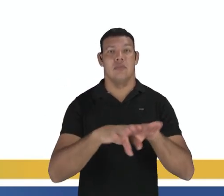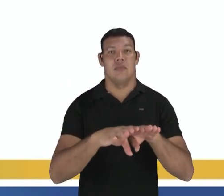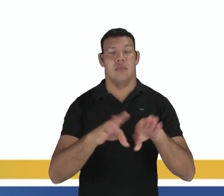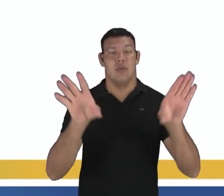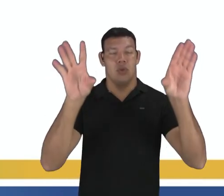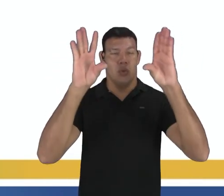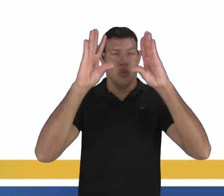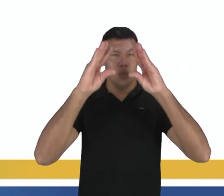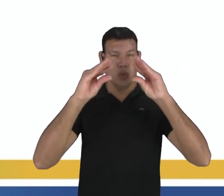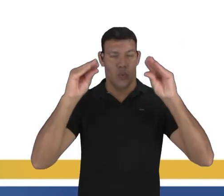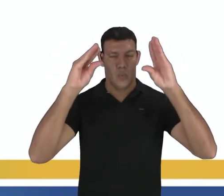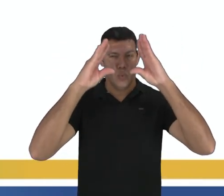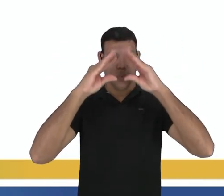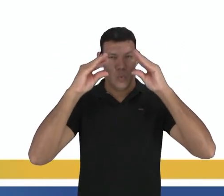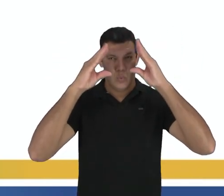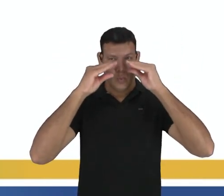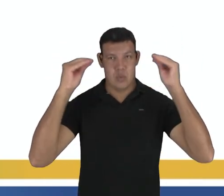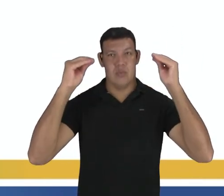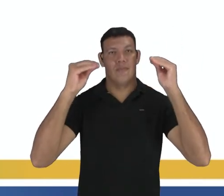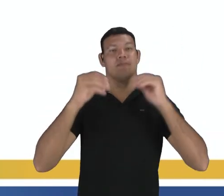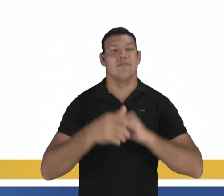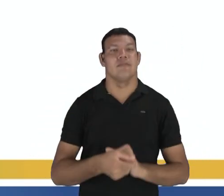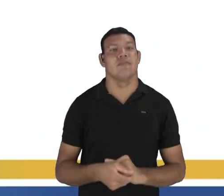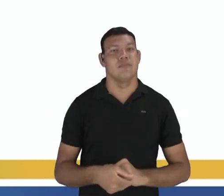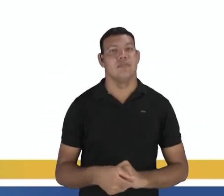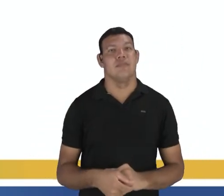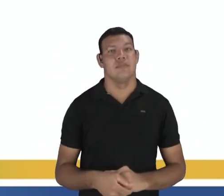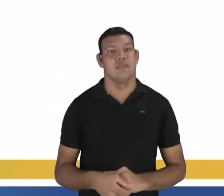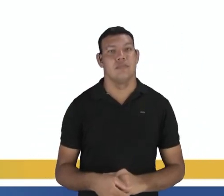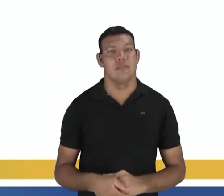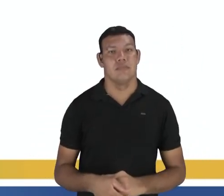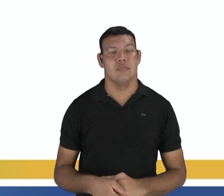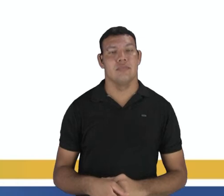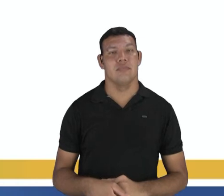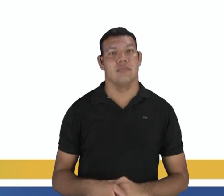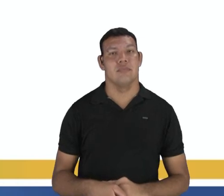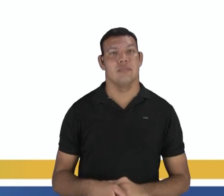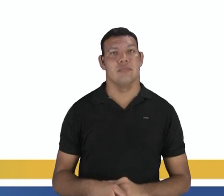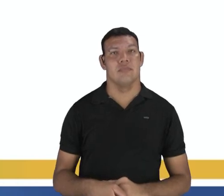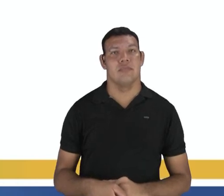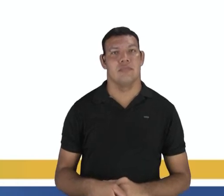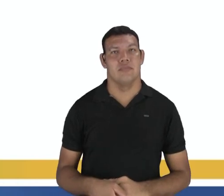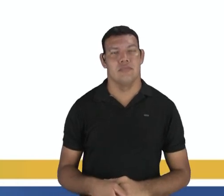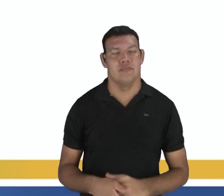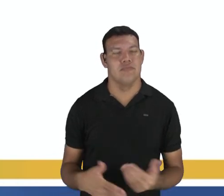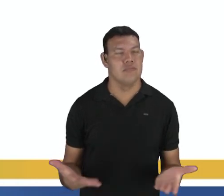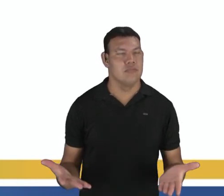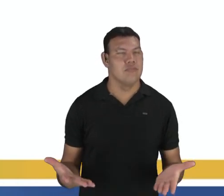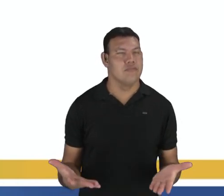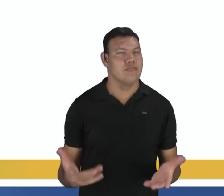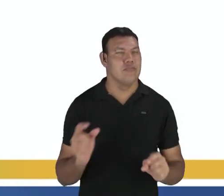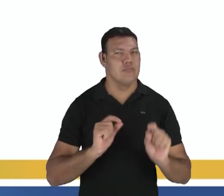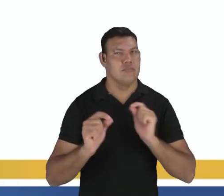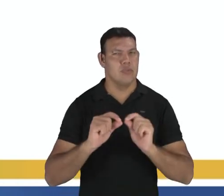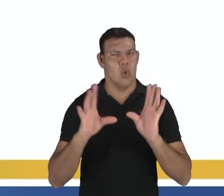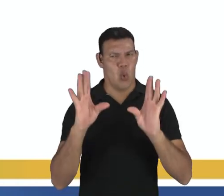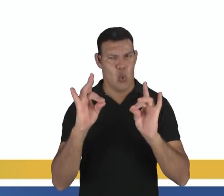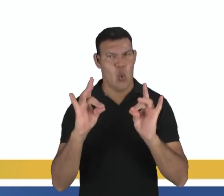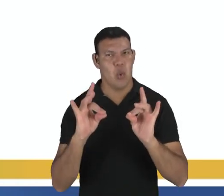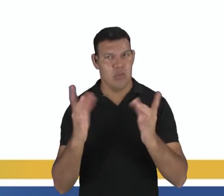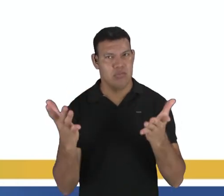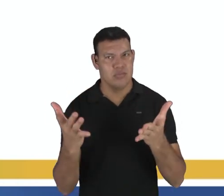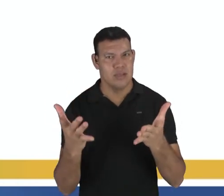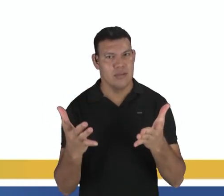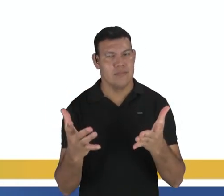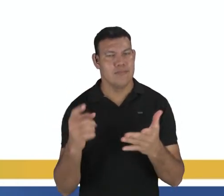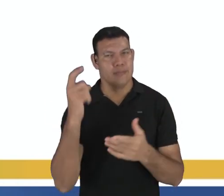daquela cena e meu olhar apagava a paisagem ao meu redor. Desgrudava, será que não desgrudava? O que ele está